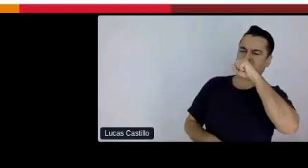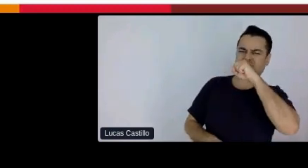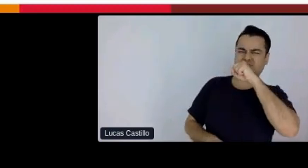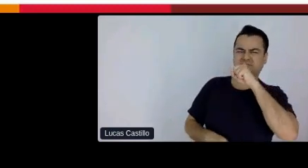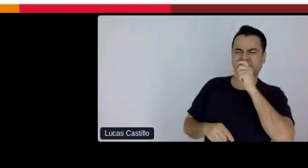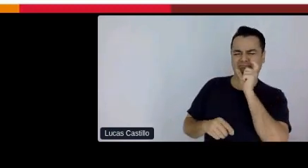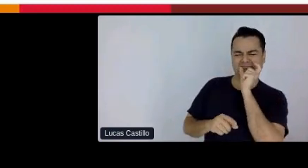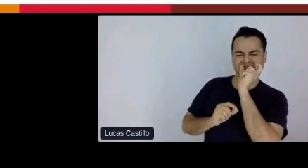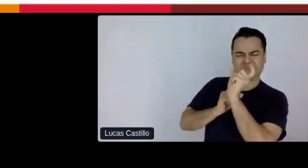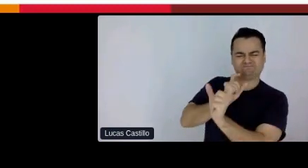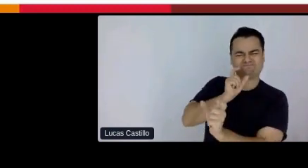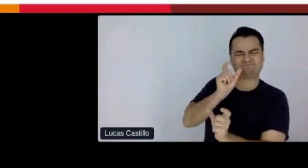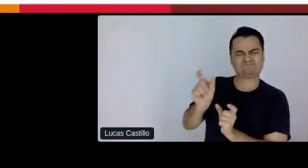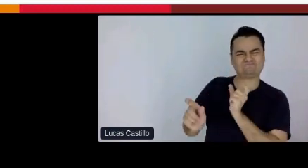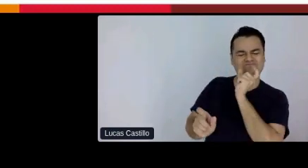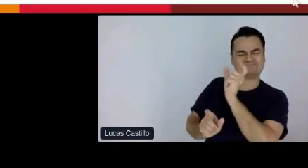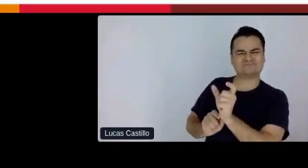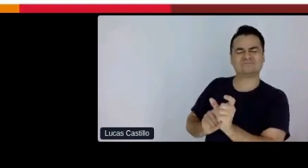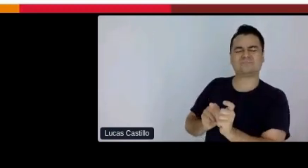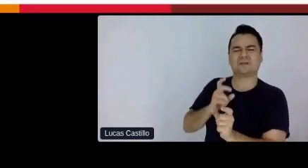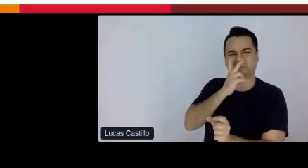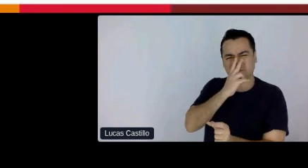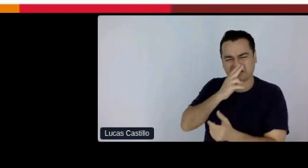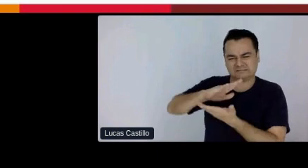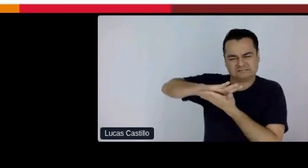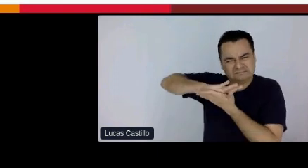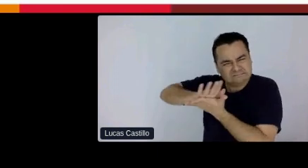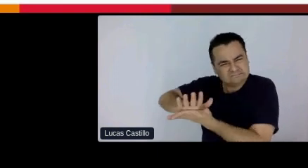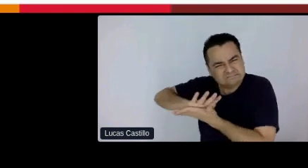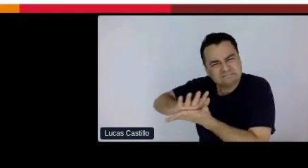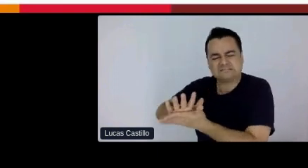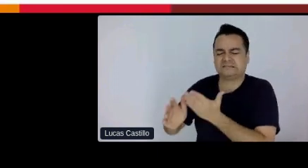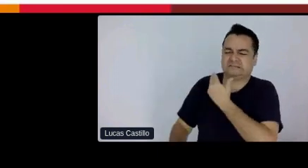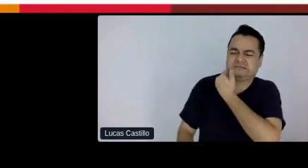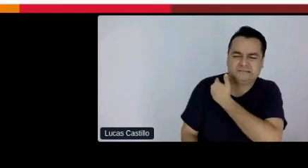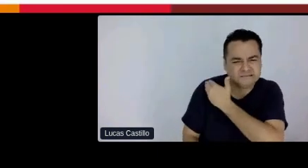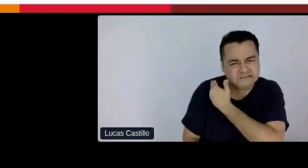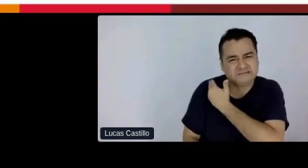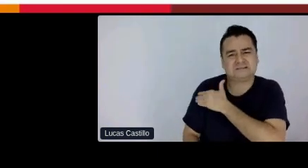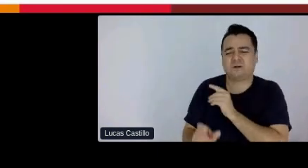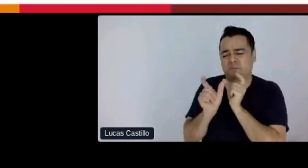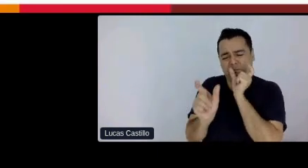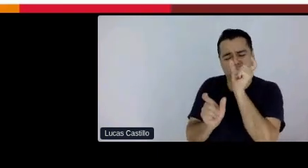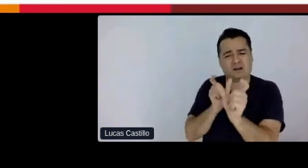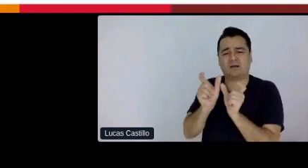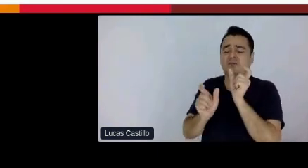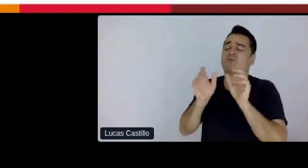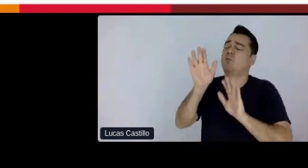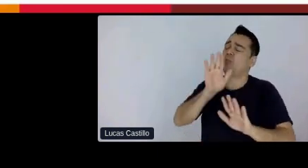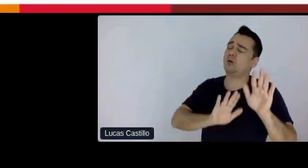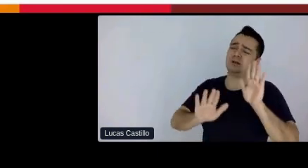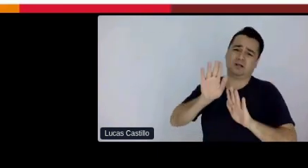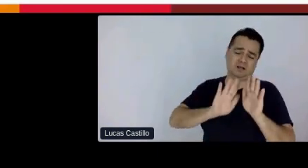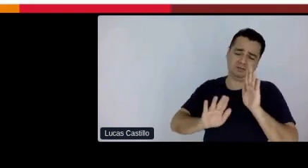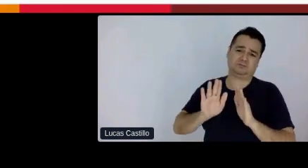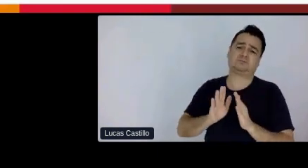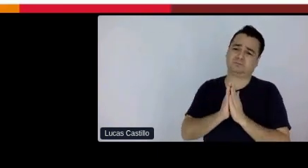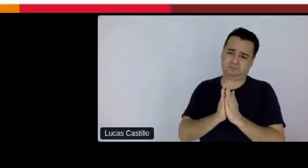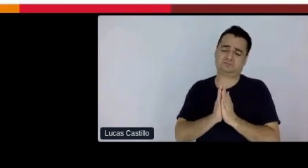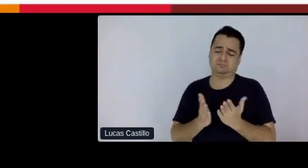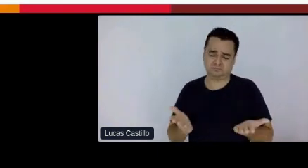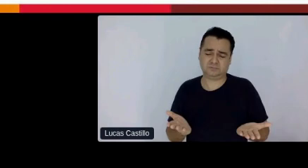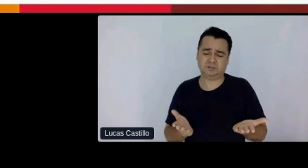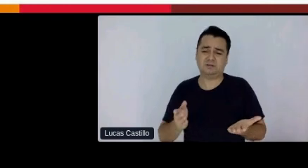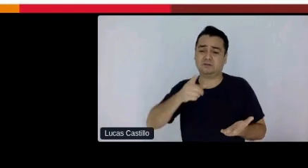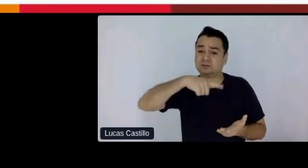vocabulário e atitudes excludentes que a gente tem com as pessoas dentro das organizações. Vocês não sabem o quanto isso